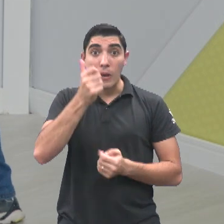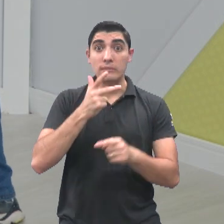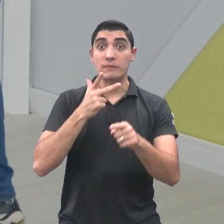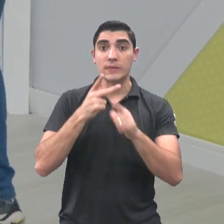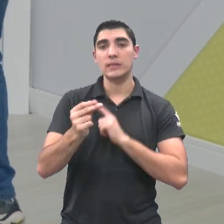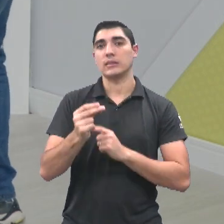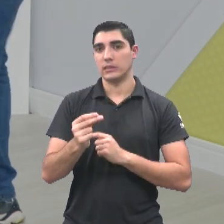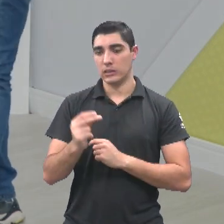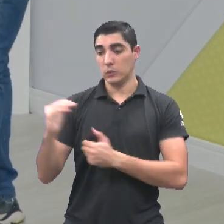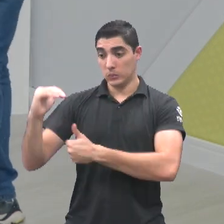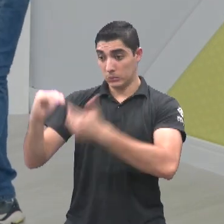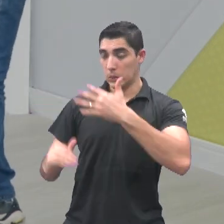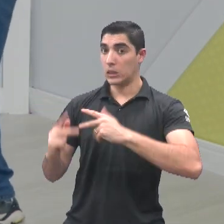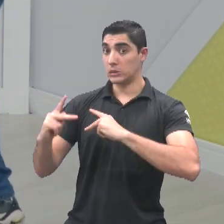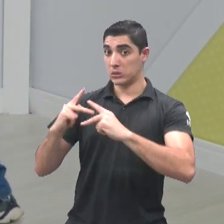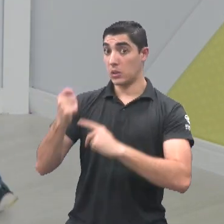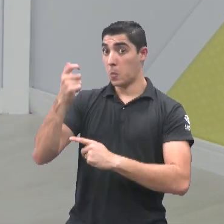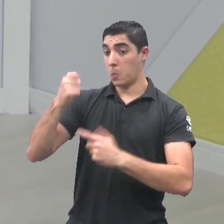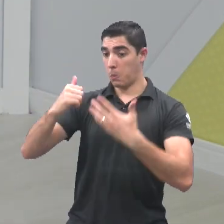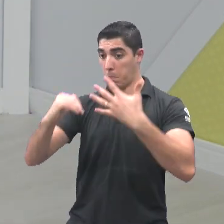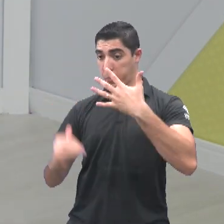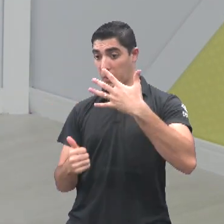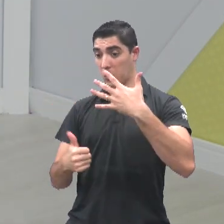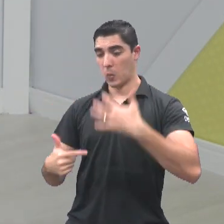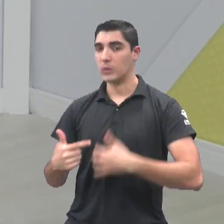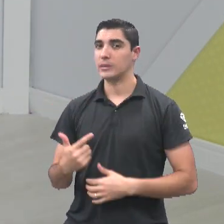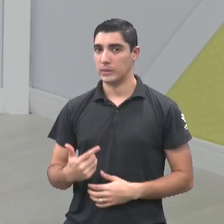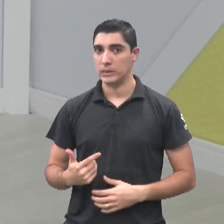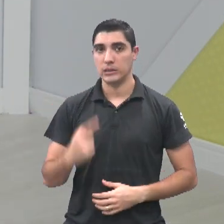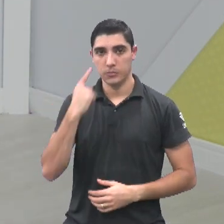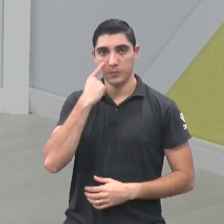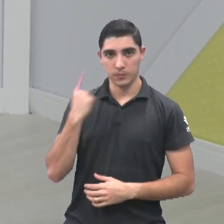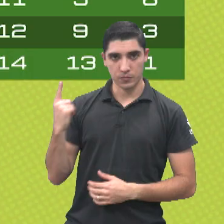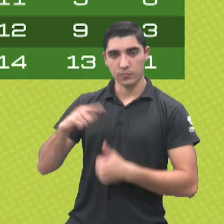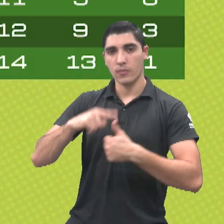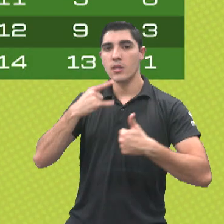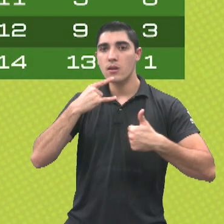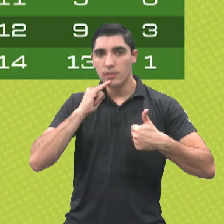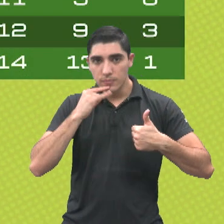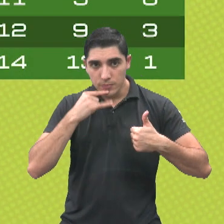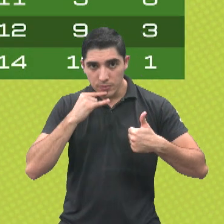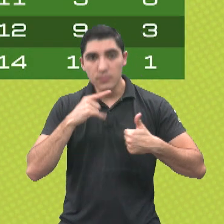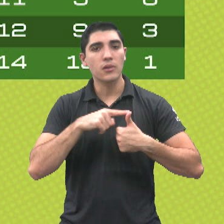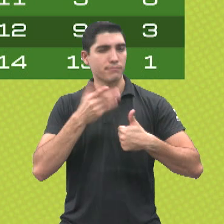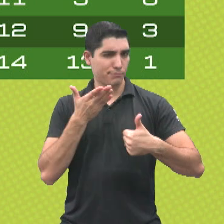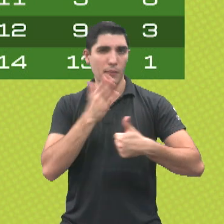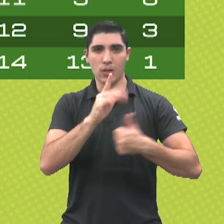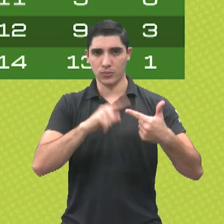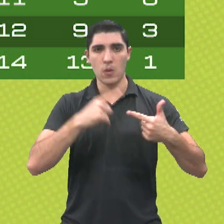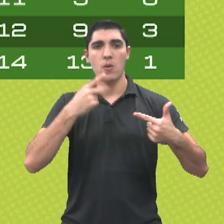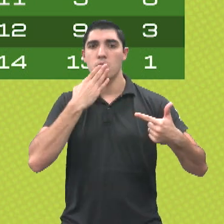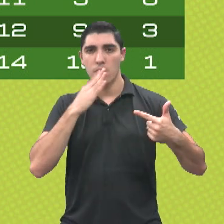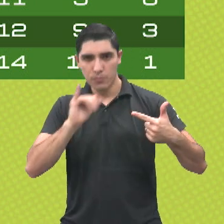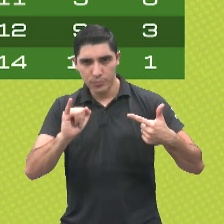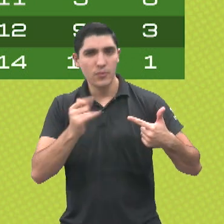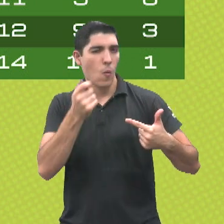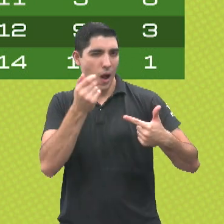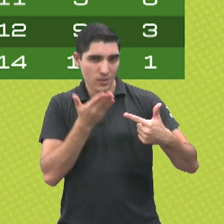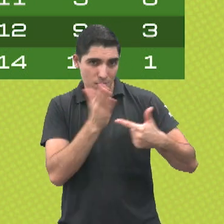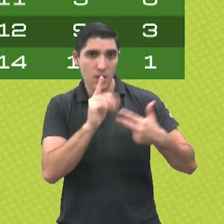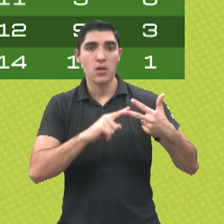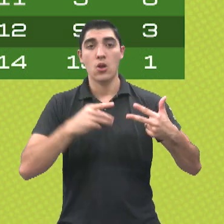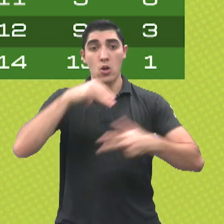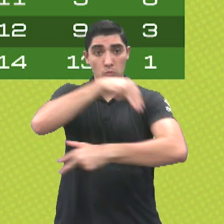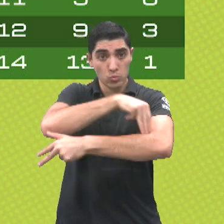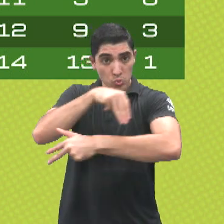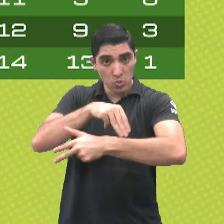12ª posição. Coloca a classificação, Matheus, por gentileza. 15 é líder, 19 pontos, já está classificado, Primavera já está bem encaminhado, Juventus agora